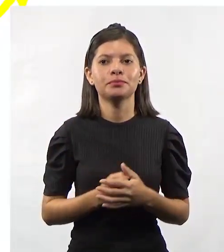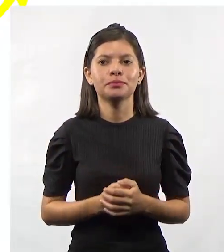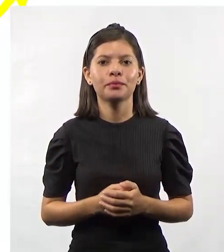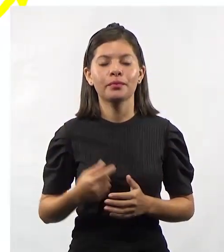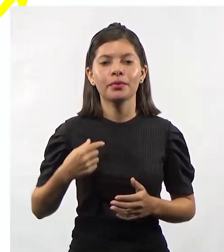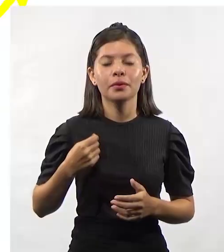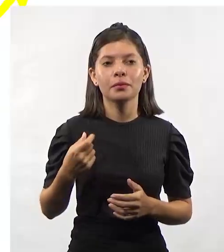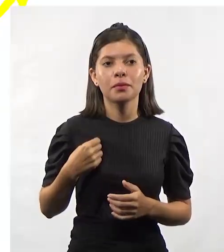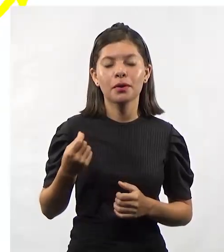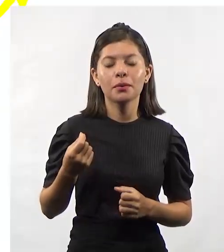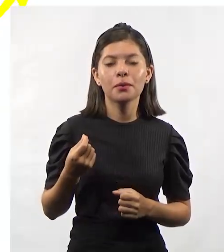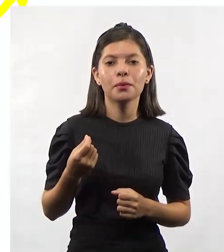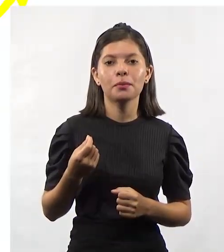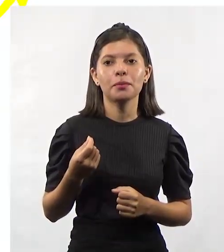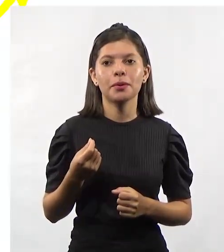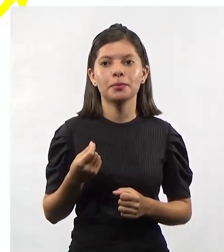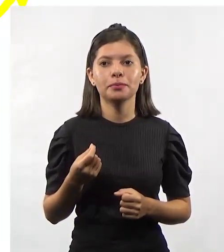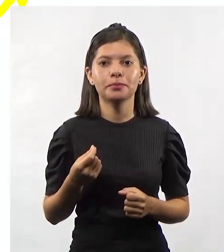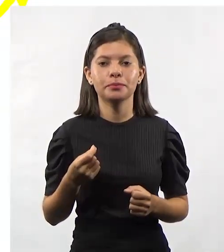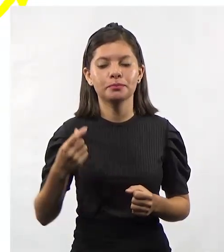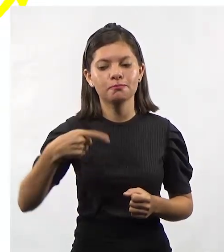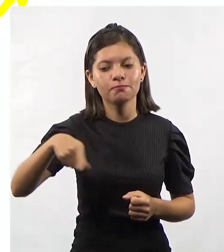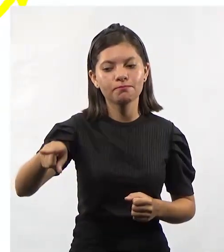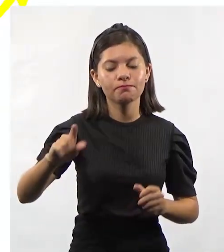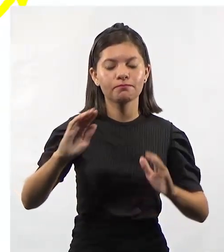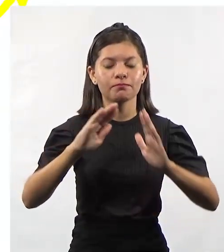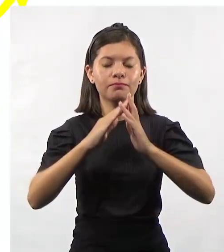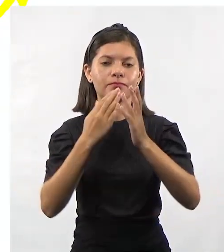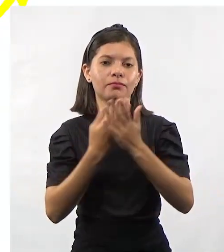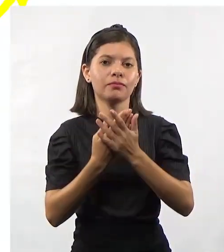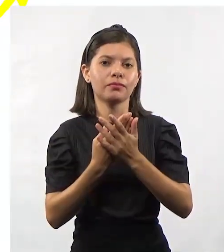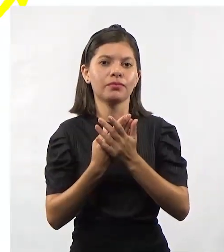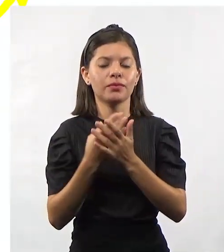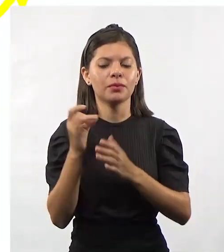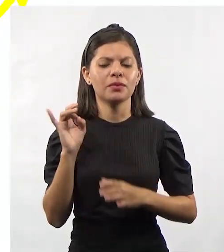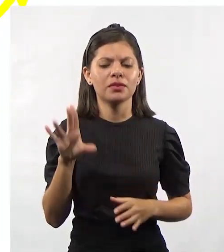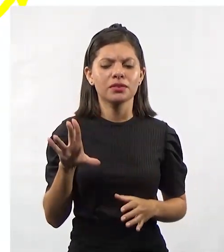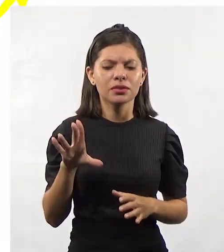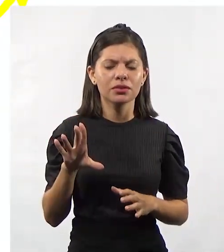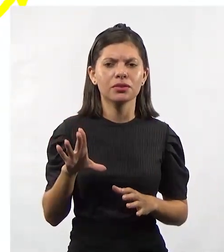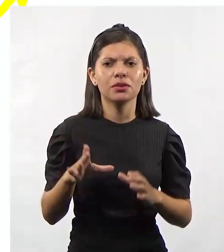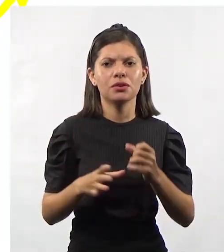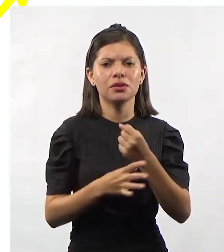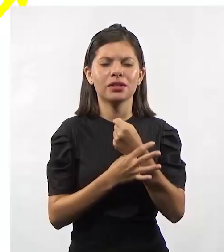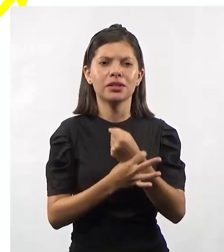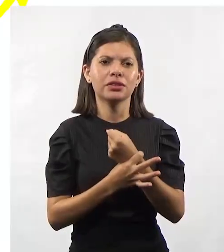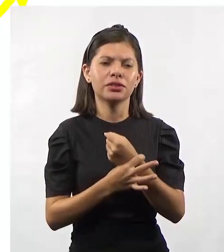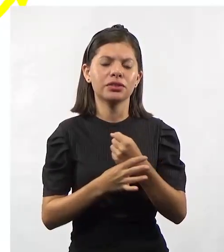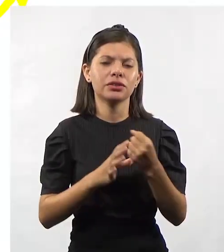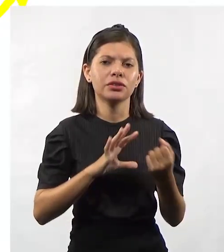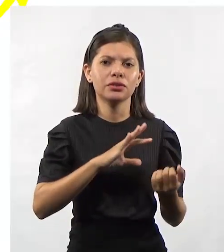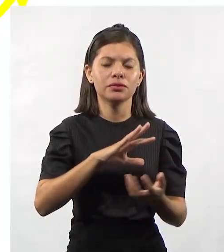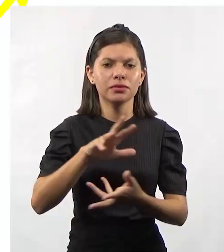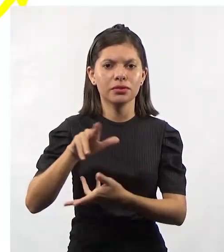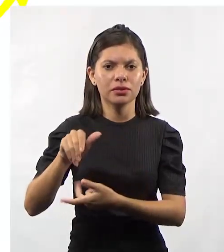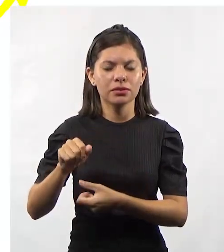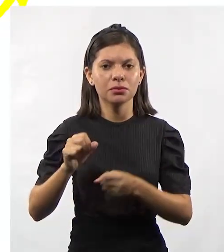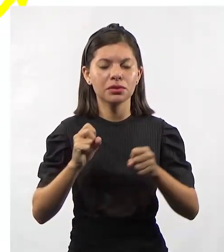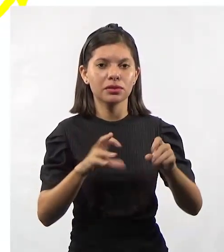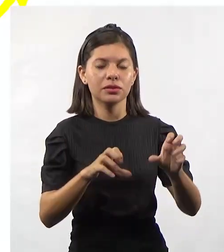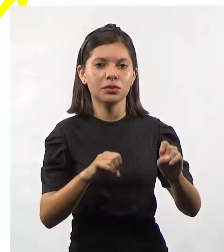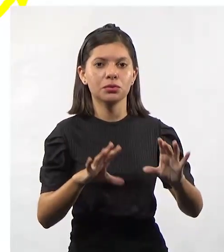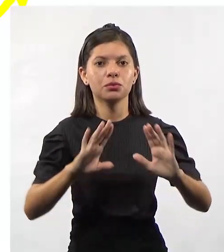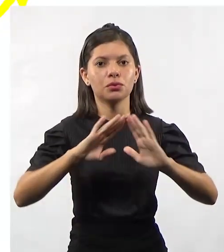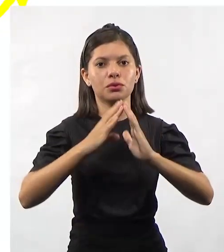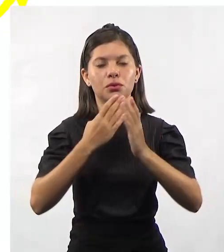uma roupa adequada para estar na escola. Então, não é só garantir a universalidade do ensino da